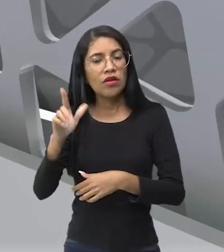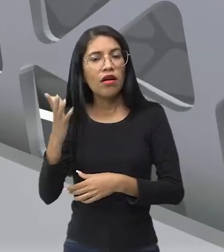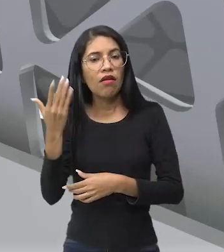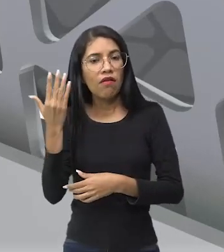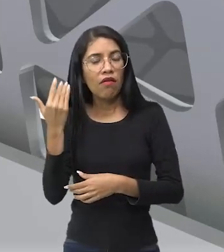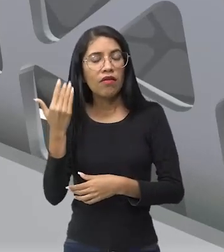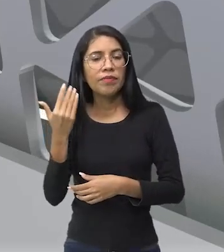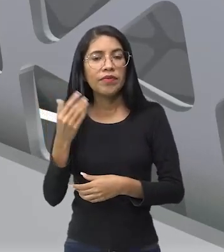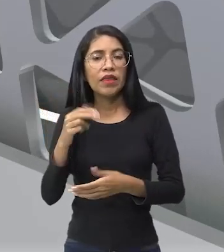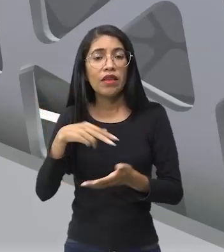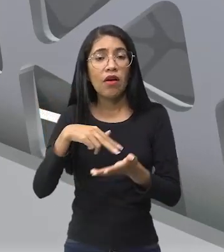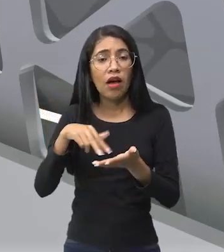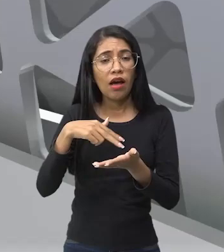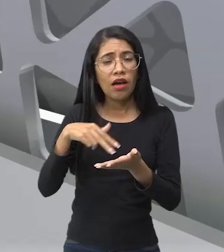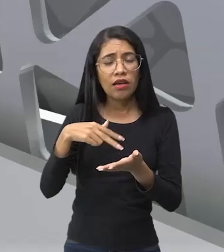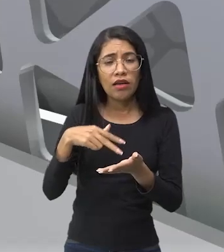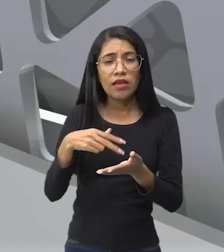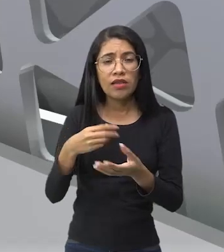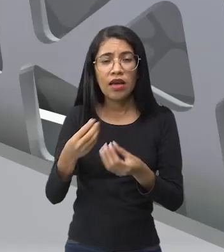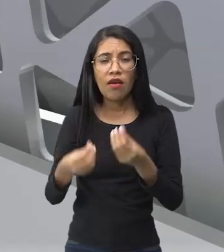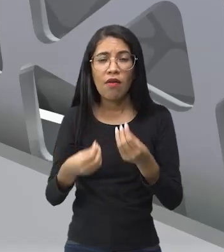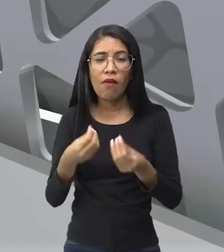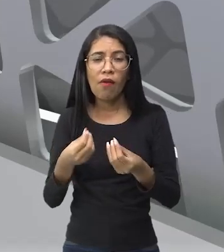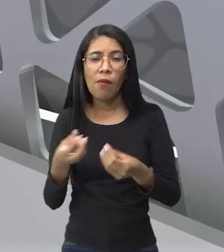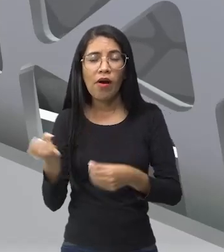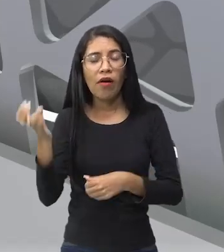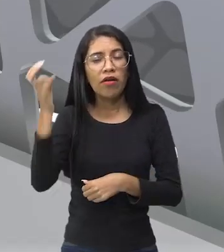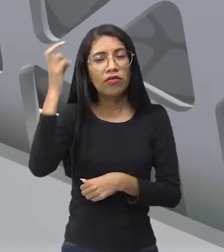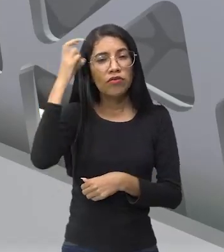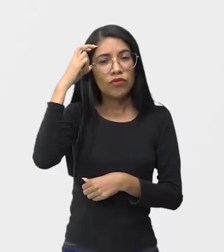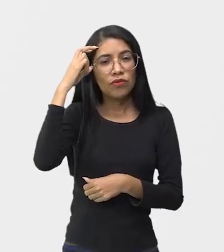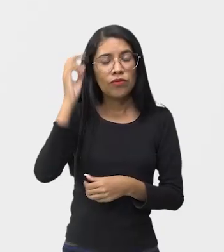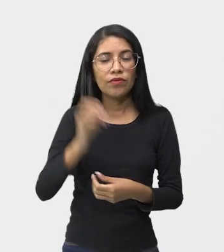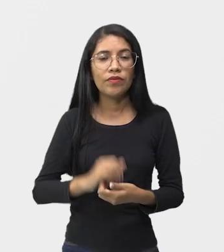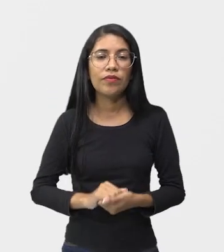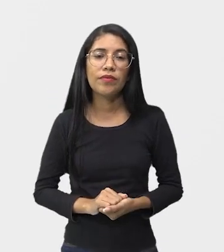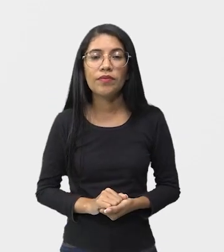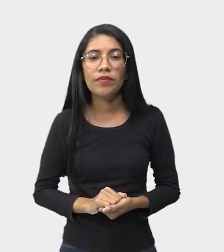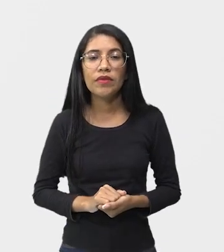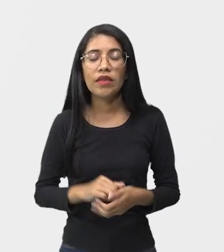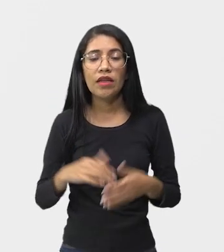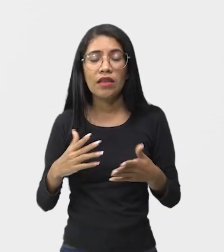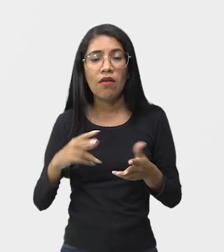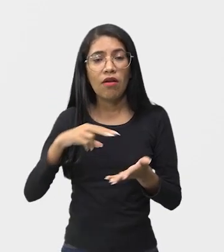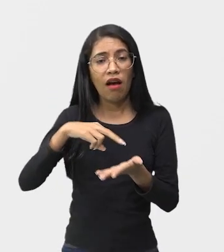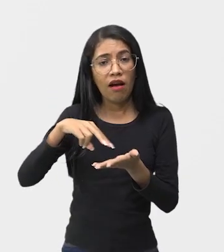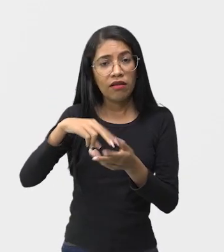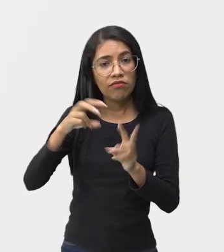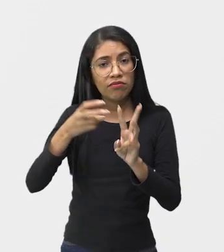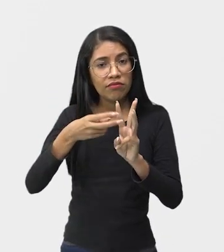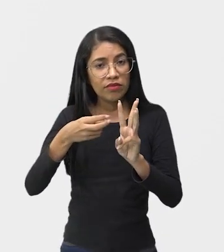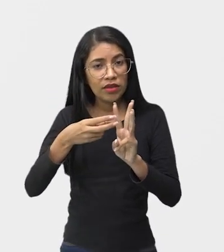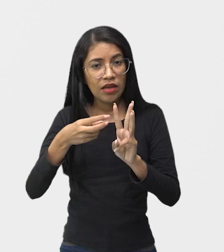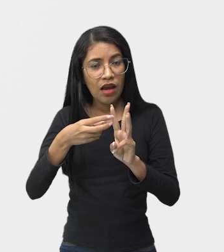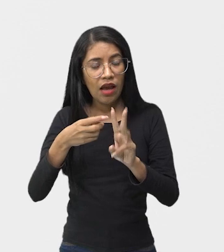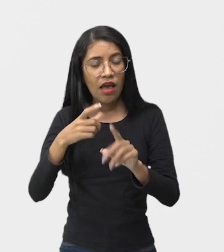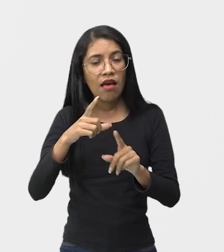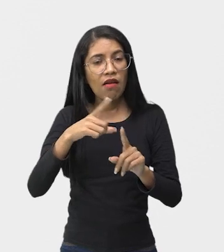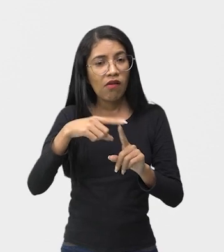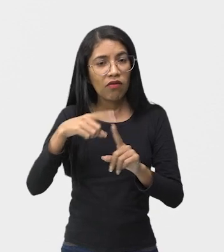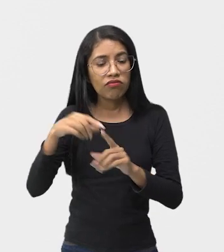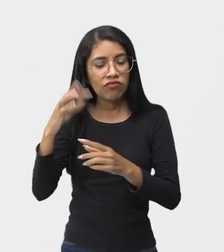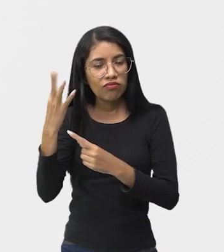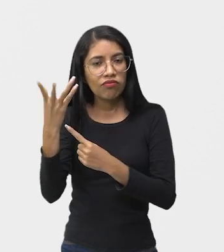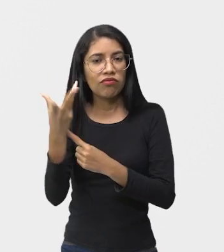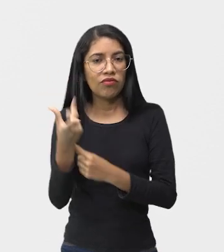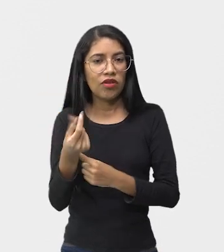dança, mas a questão da dança agora como uma questão cultural, vamos ver? Então, a dança indígena, a dança é outro tipo